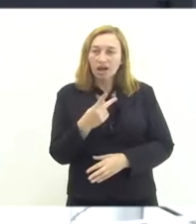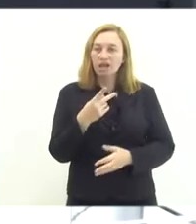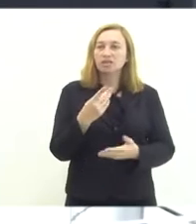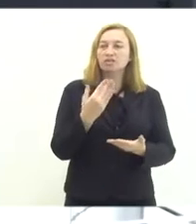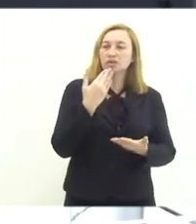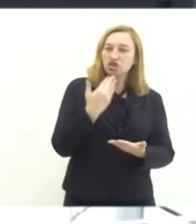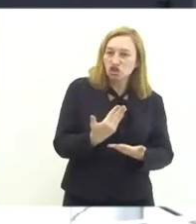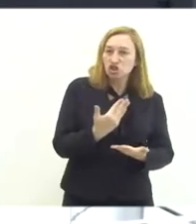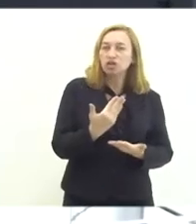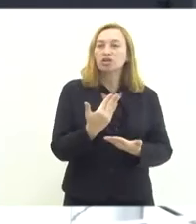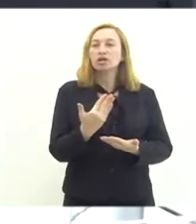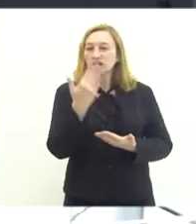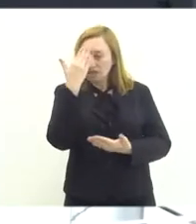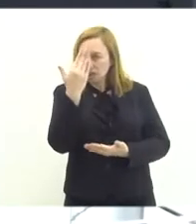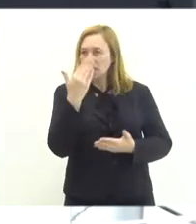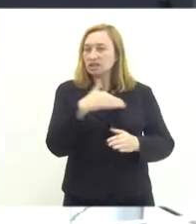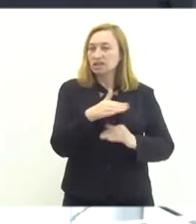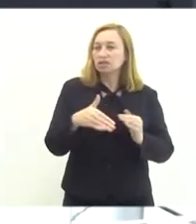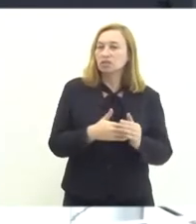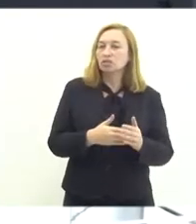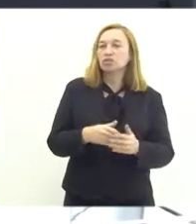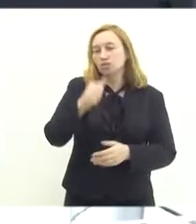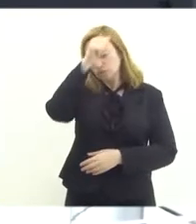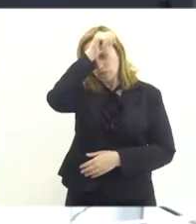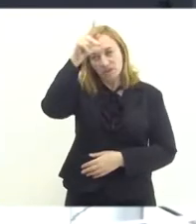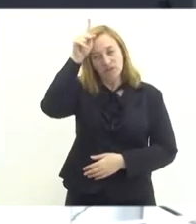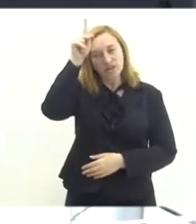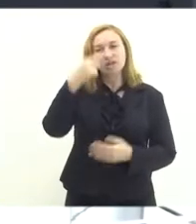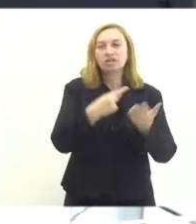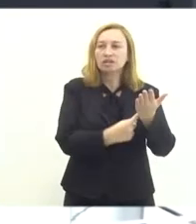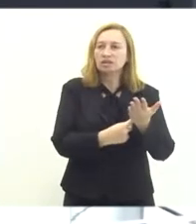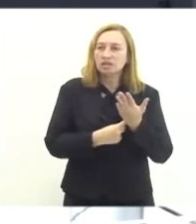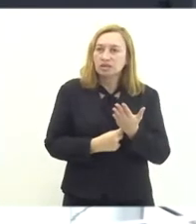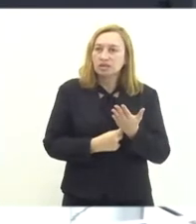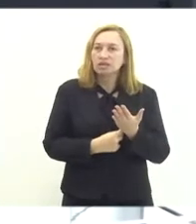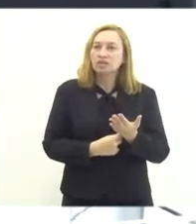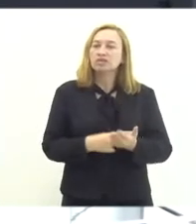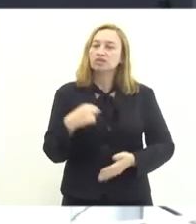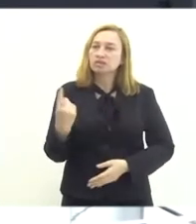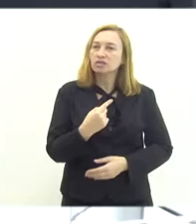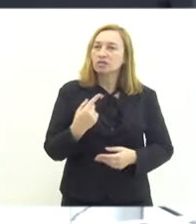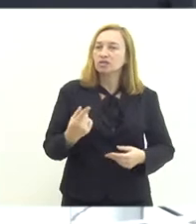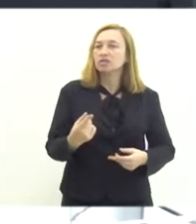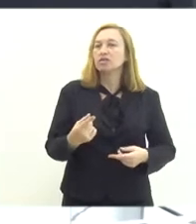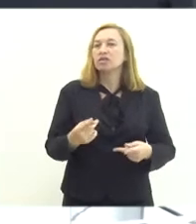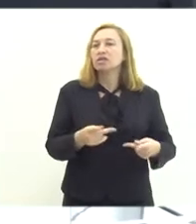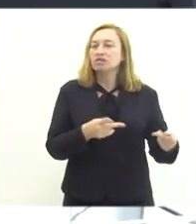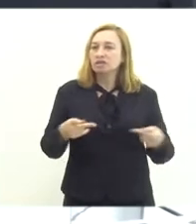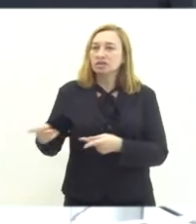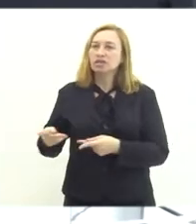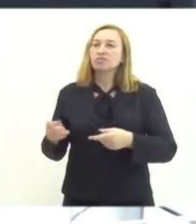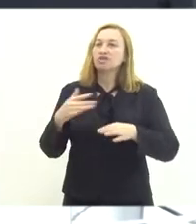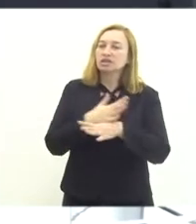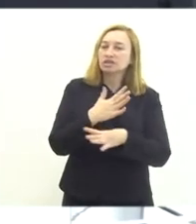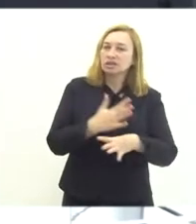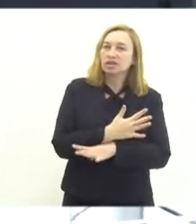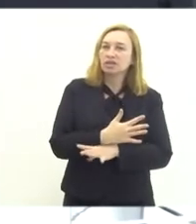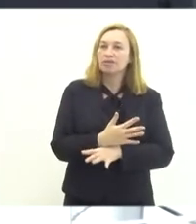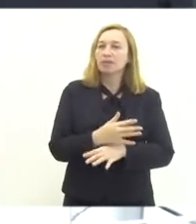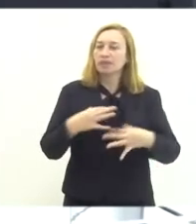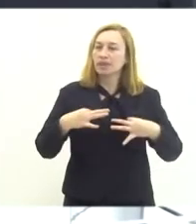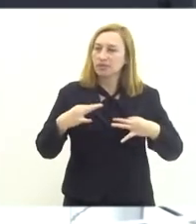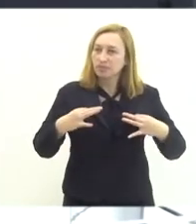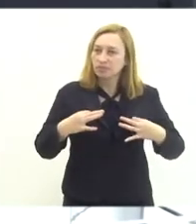toda ajuda que a gente tem pedido Agradeço a todos os prefeitos que tem nos atendido quando Nós visitamos as suas cidades e tem se colocado